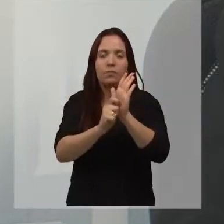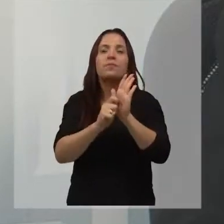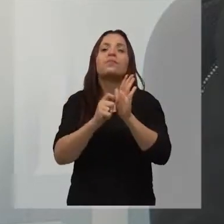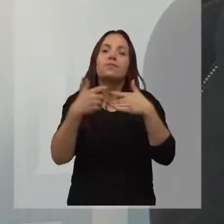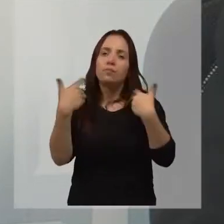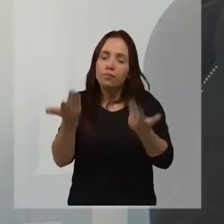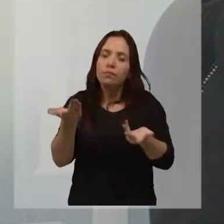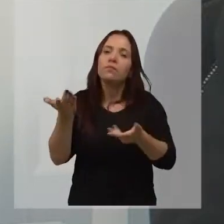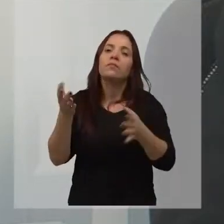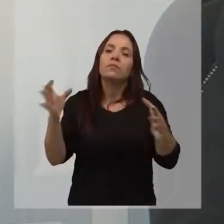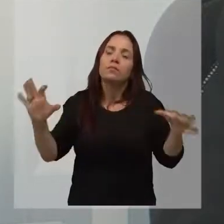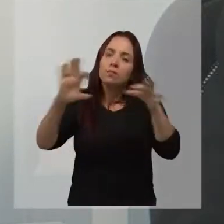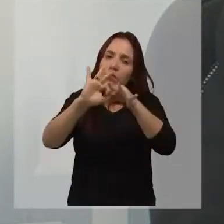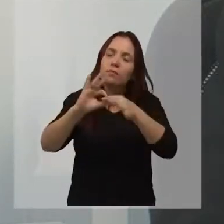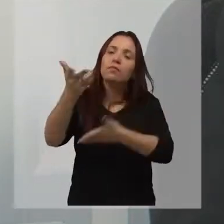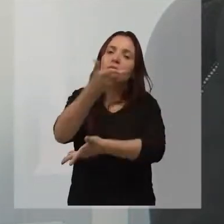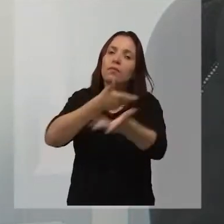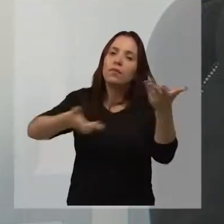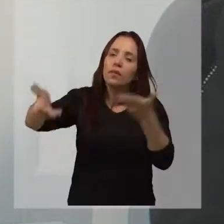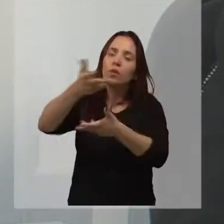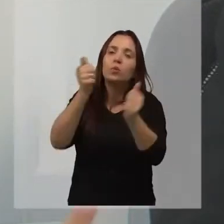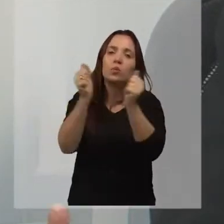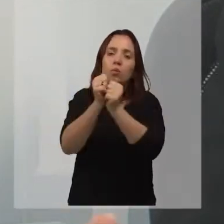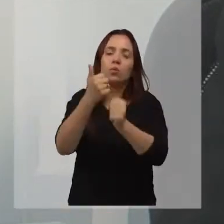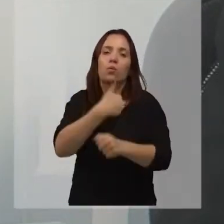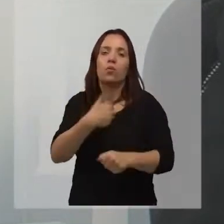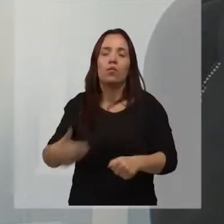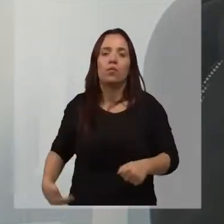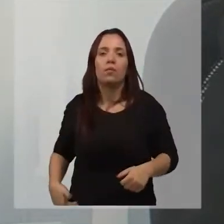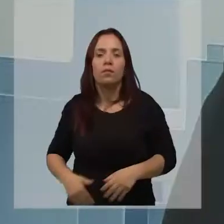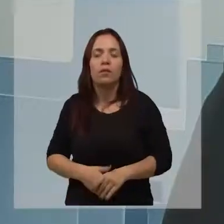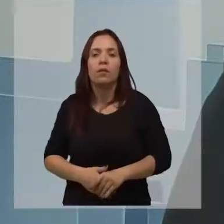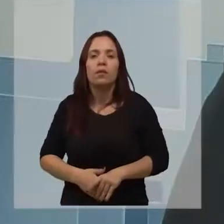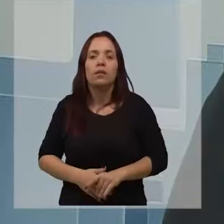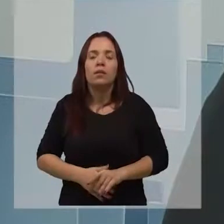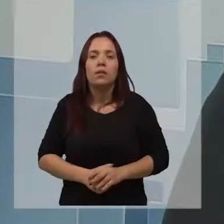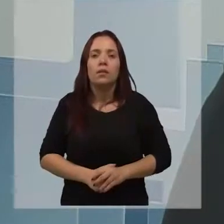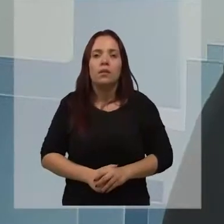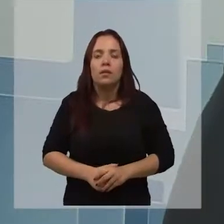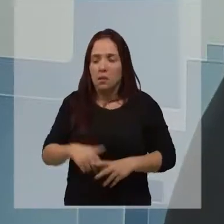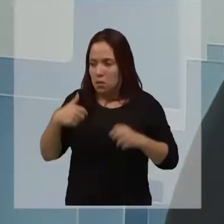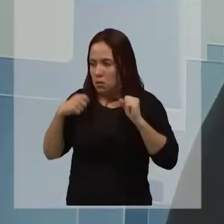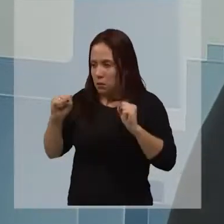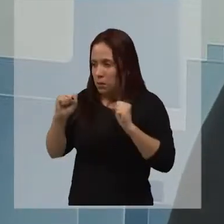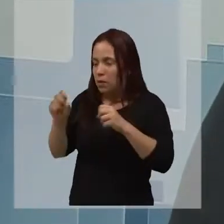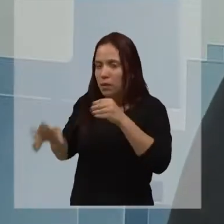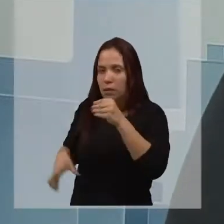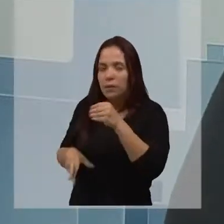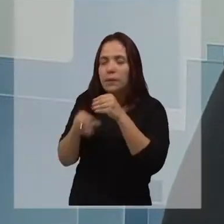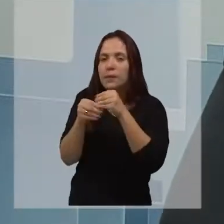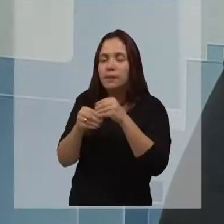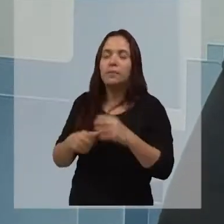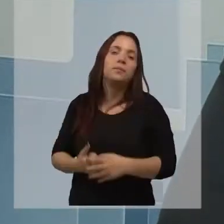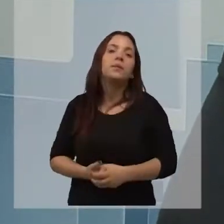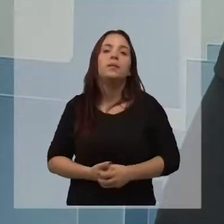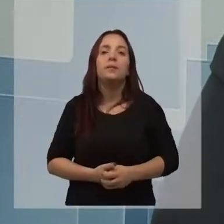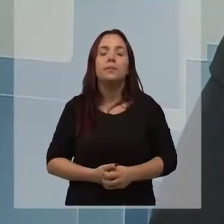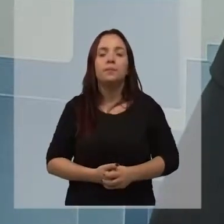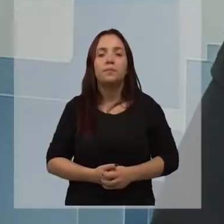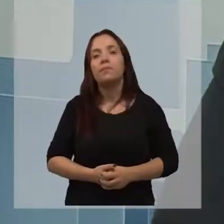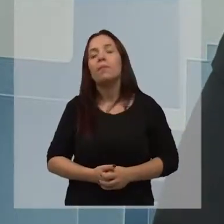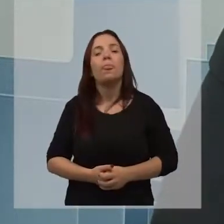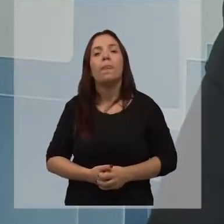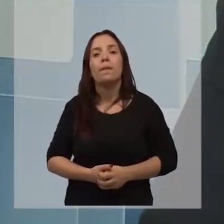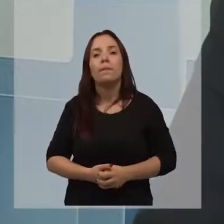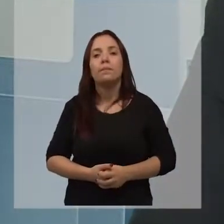junto com o governo estadual. Você quer que eu diga uma coisa, Luiz? Pode ficar à vontade. É um fato novo. Mas que eles não fazem mais